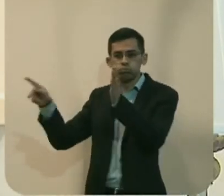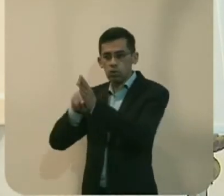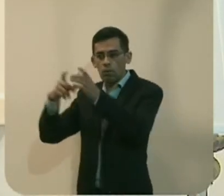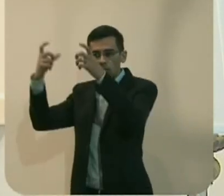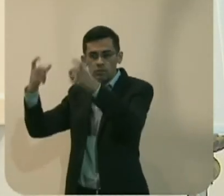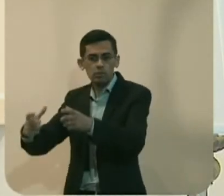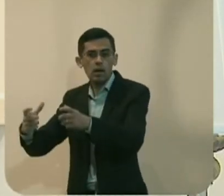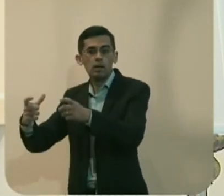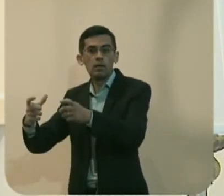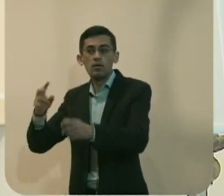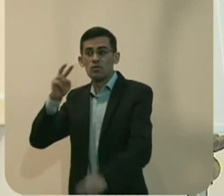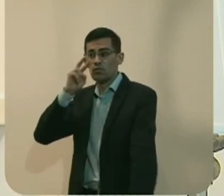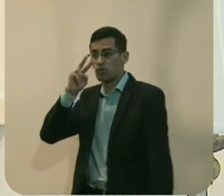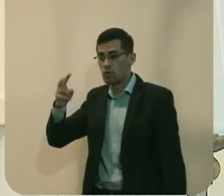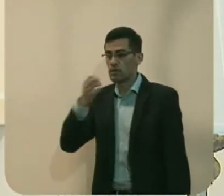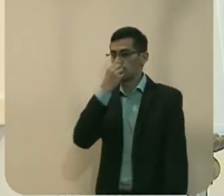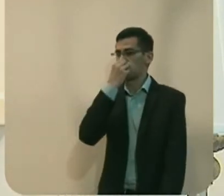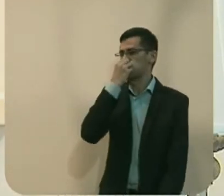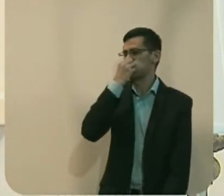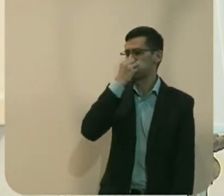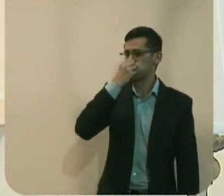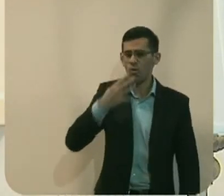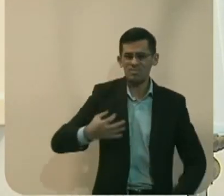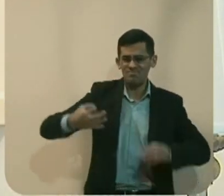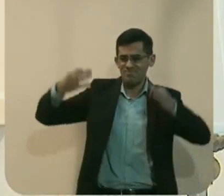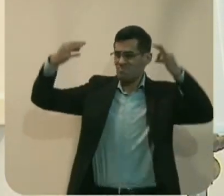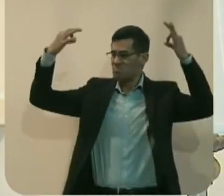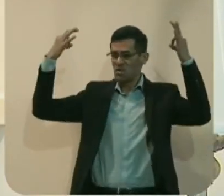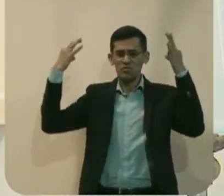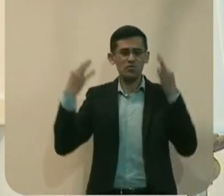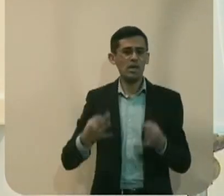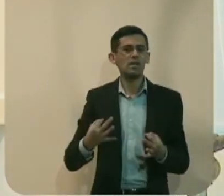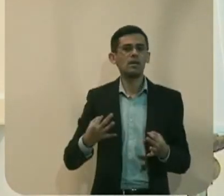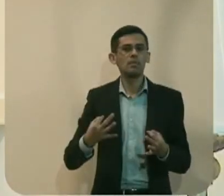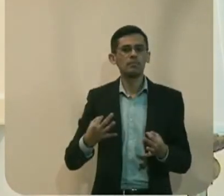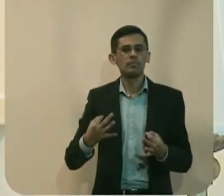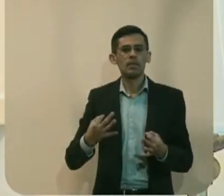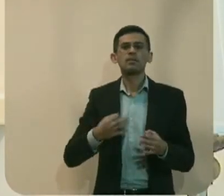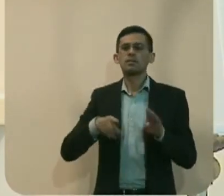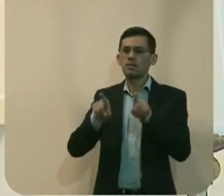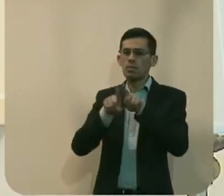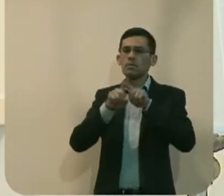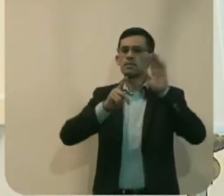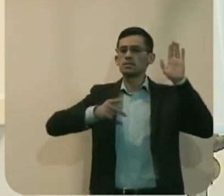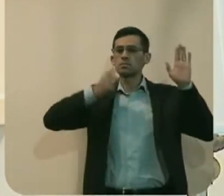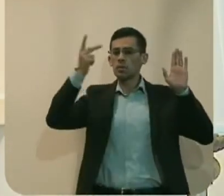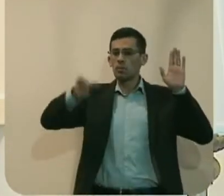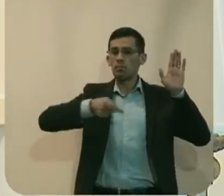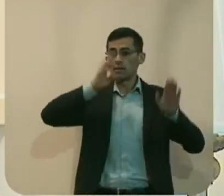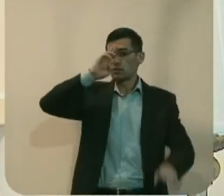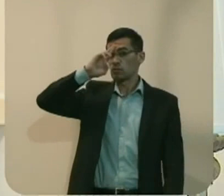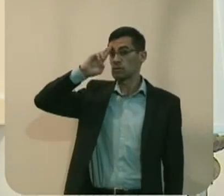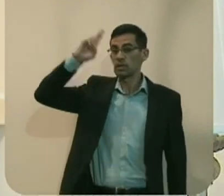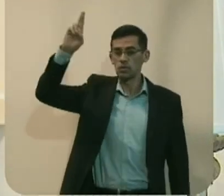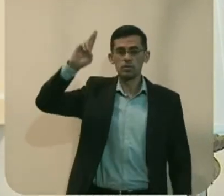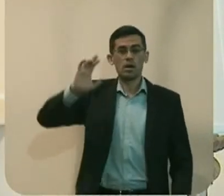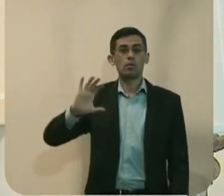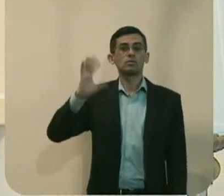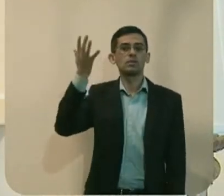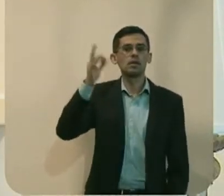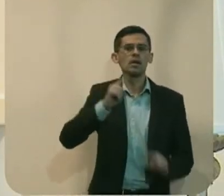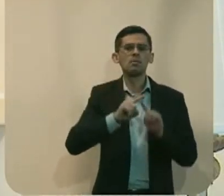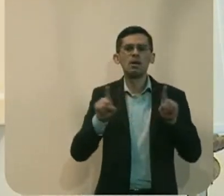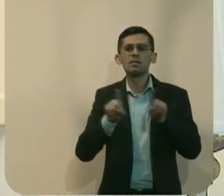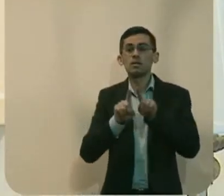terra, eles viam que era a terra que mana leite e mel, eles viam as promessas do Senhor ali, mas eles